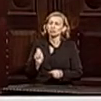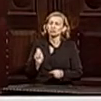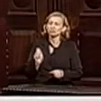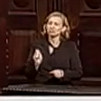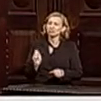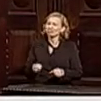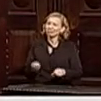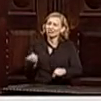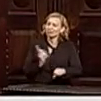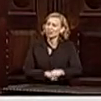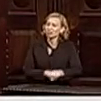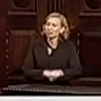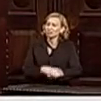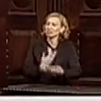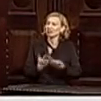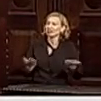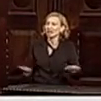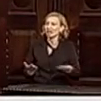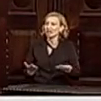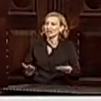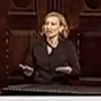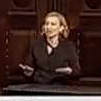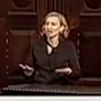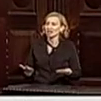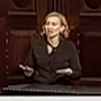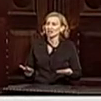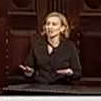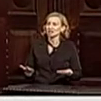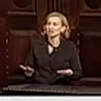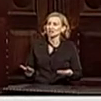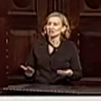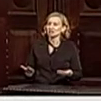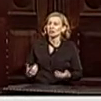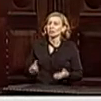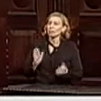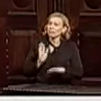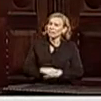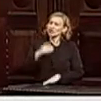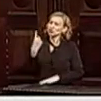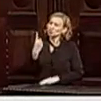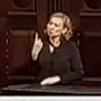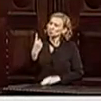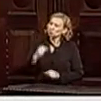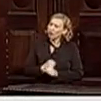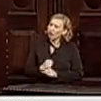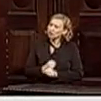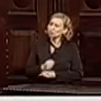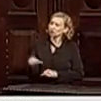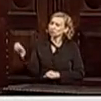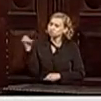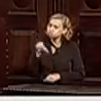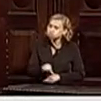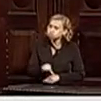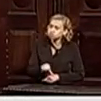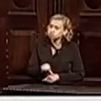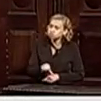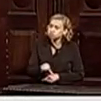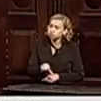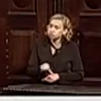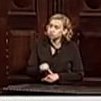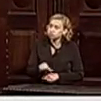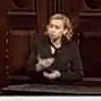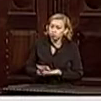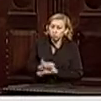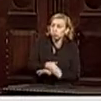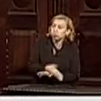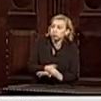não aguentará ficar um ano no limbo, mais um ano no limbo, mais um ano à deriva, mais um ano em direção a um fundo